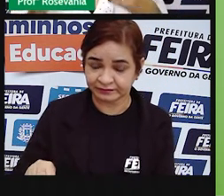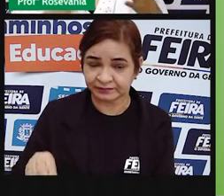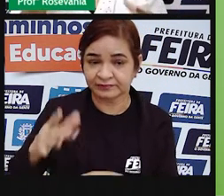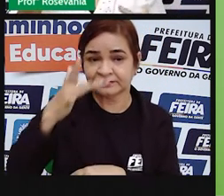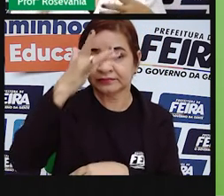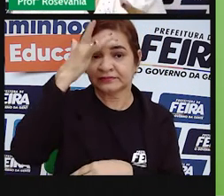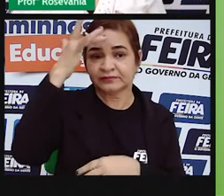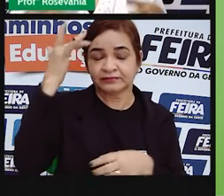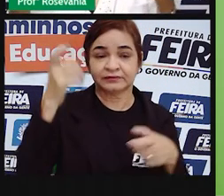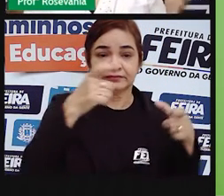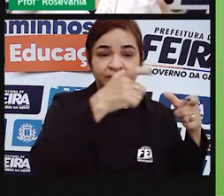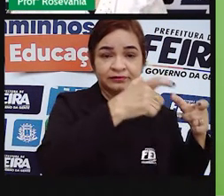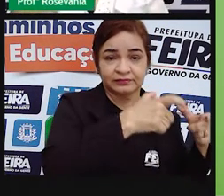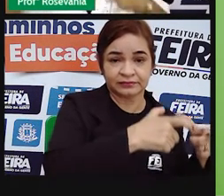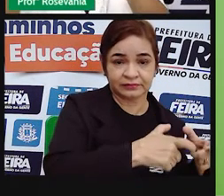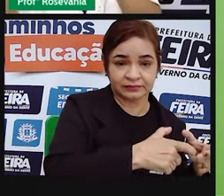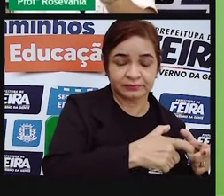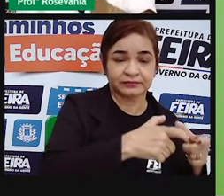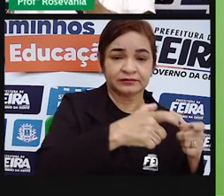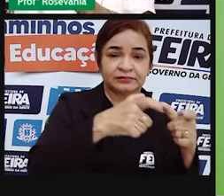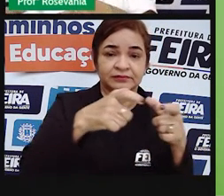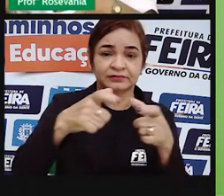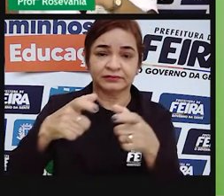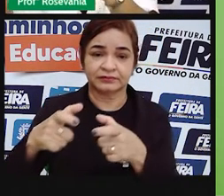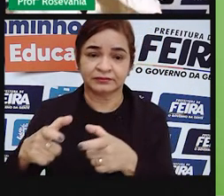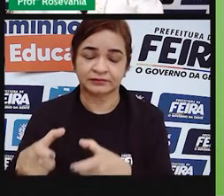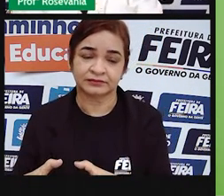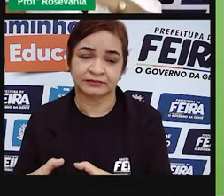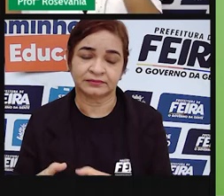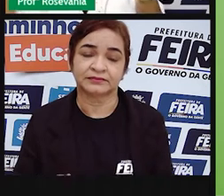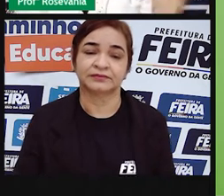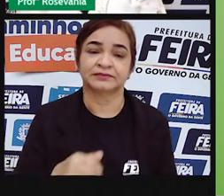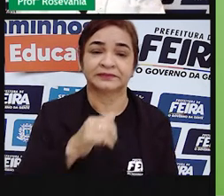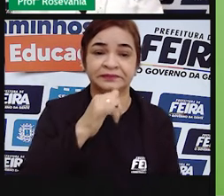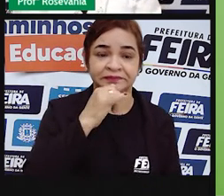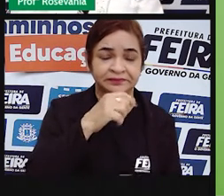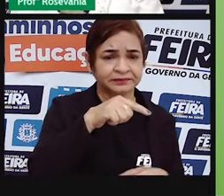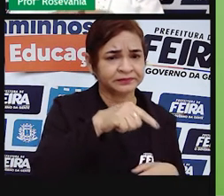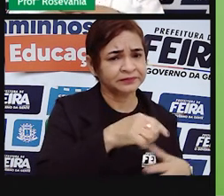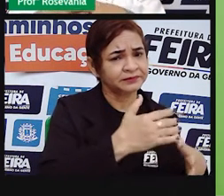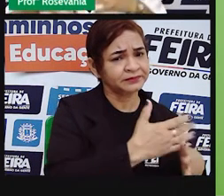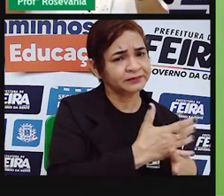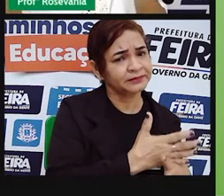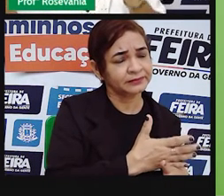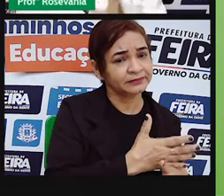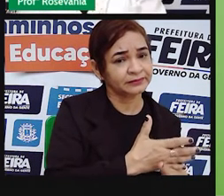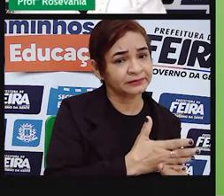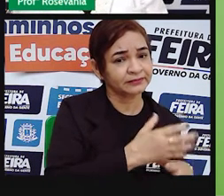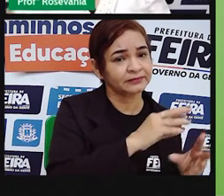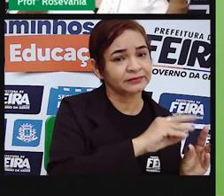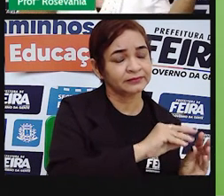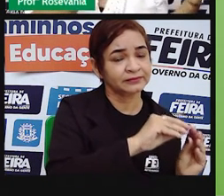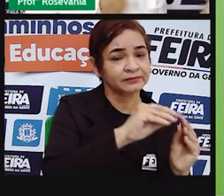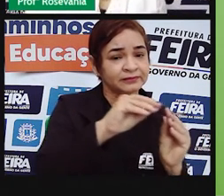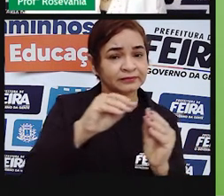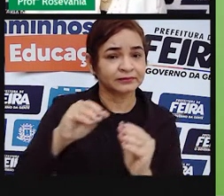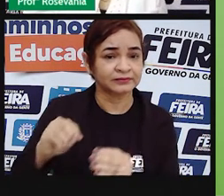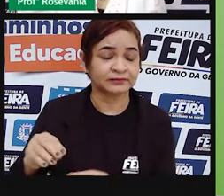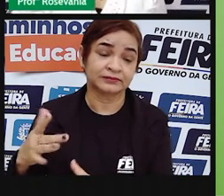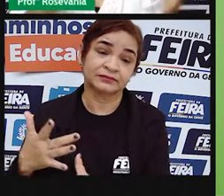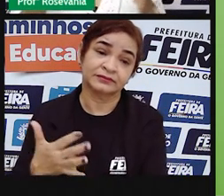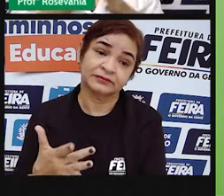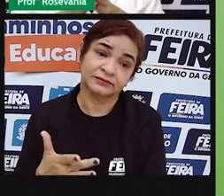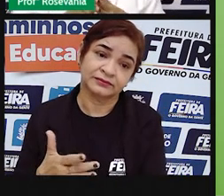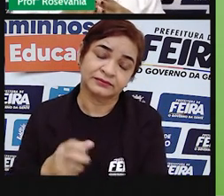É aquele processo no qual eu estou em uma cidade, em um país, né? E mudo para